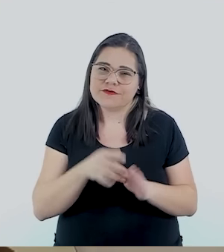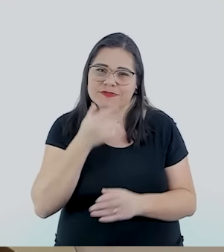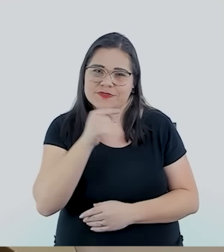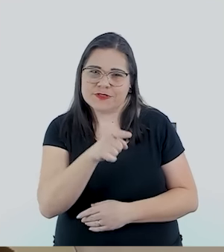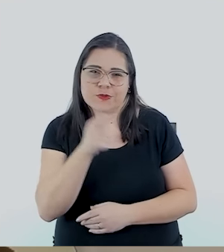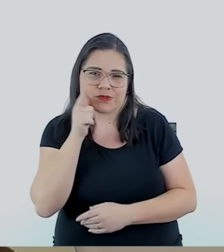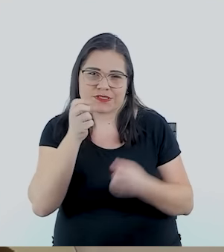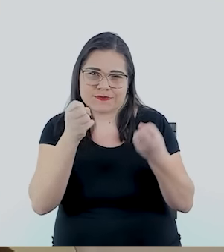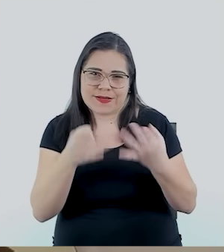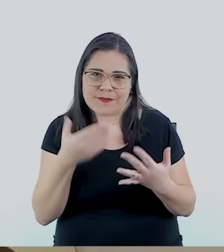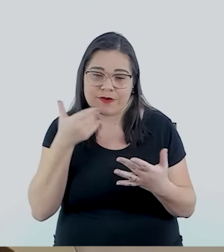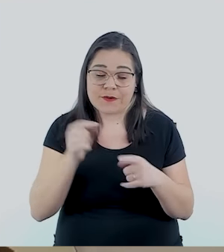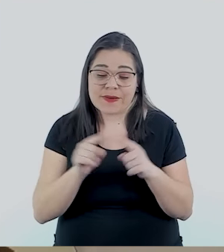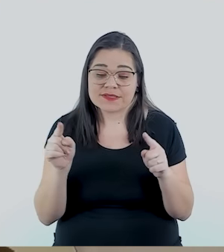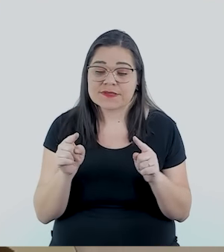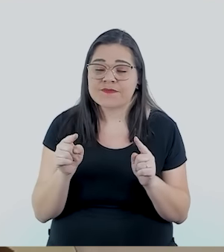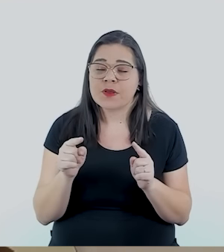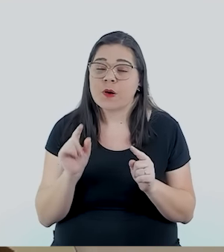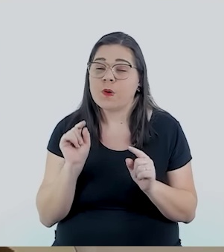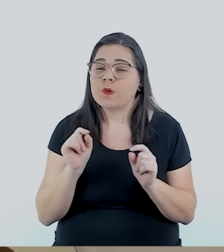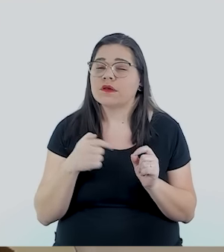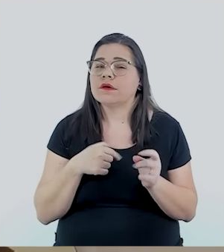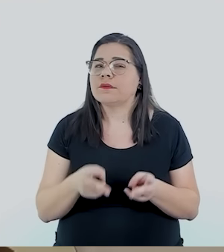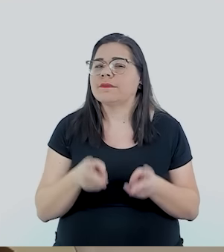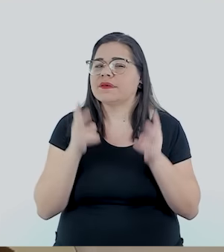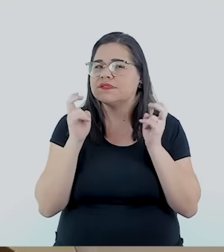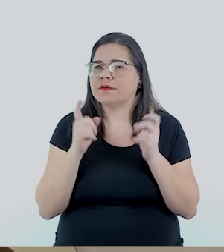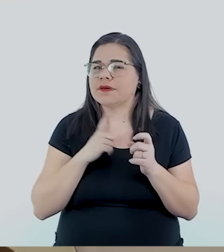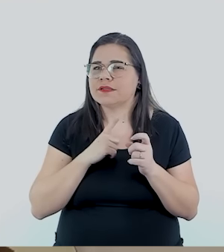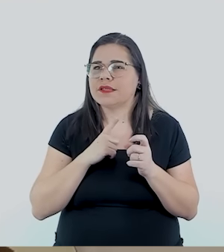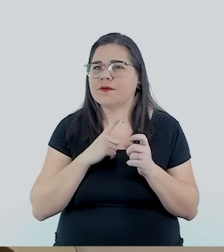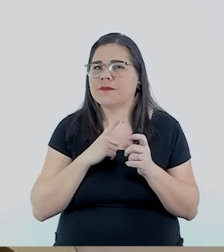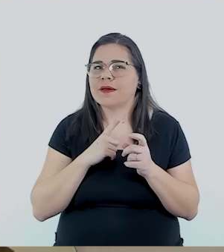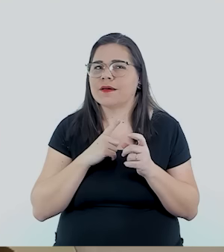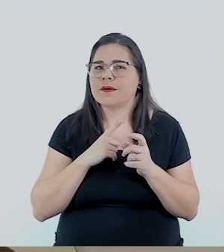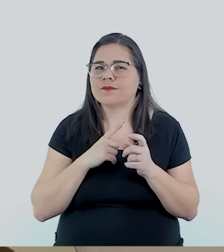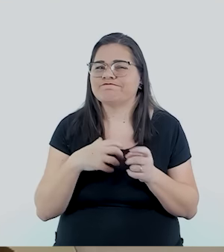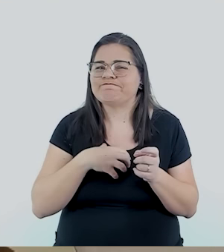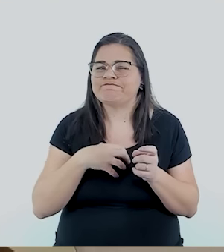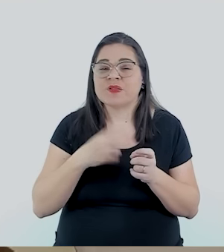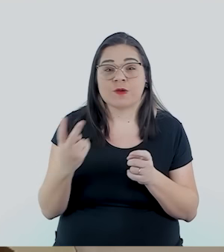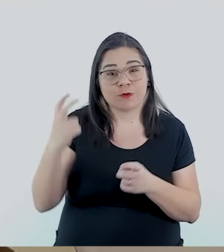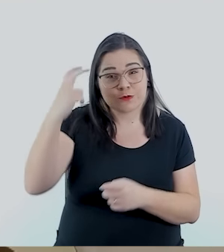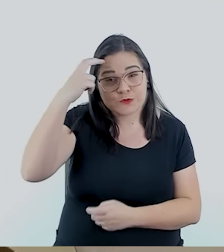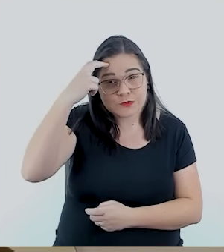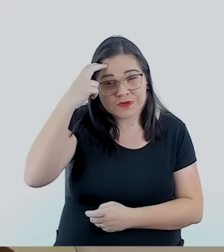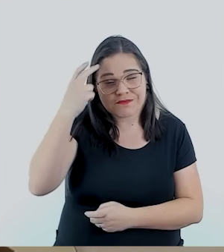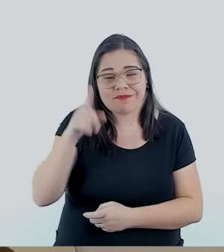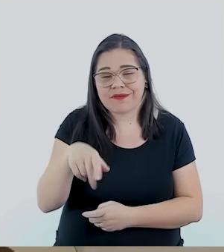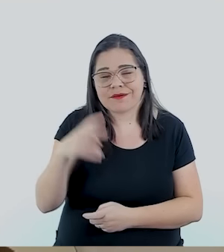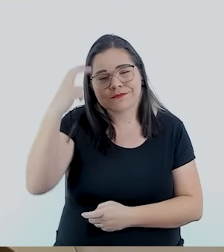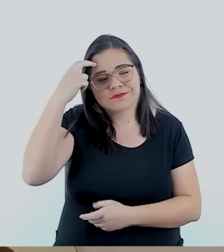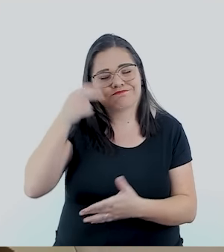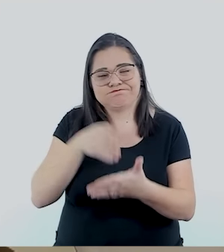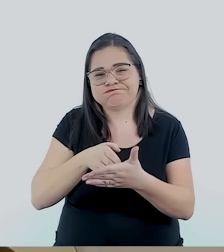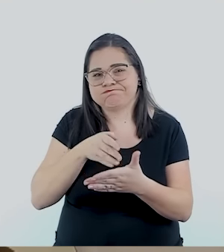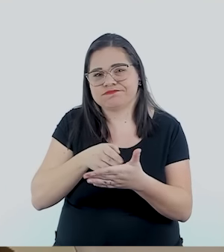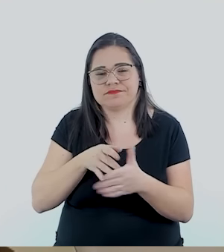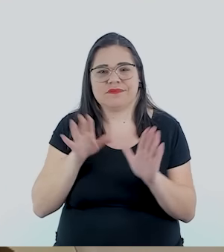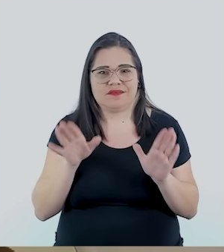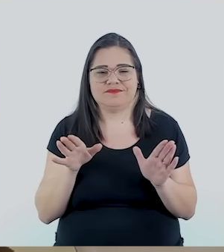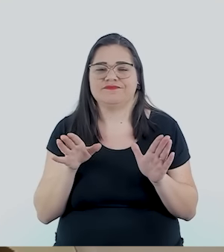o que eu percebo é que a gente tem um uma camada cultural que é um para mim é um dos maiores impeditivos pra gente avançar